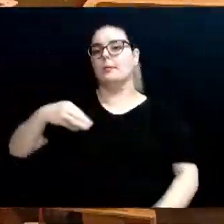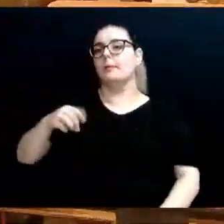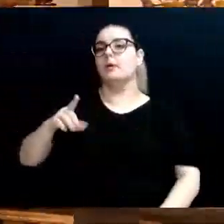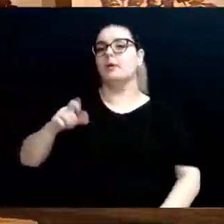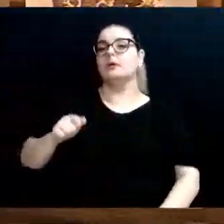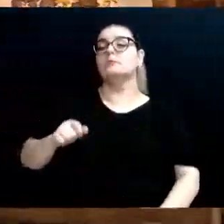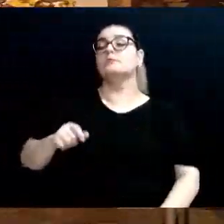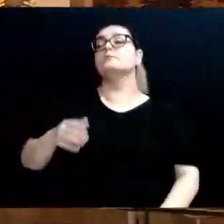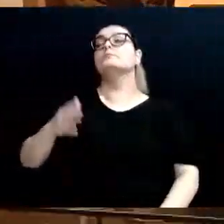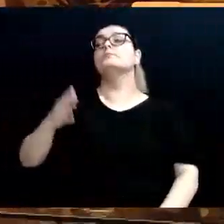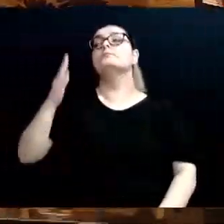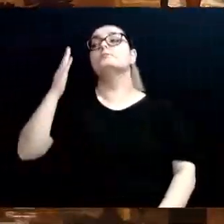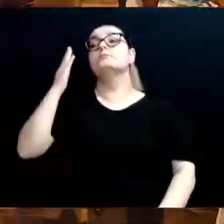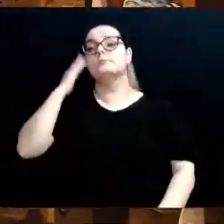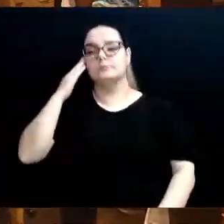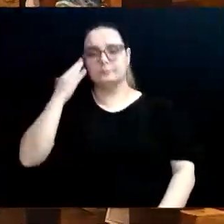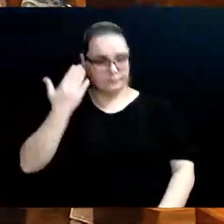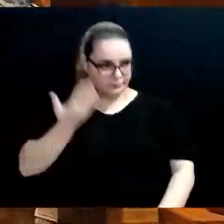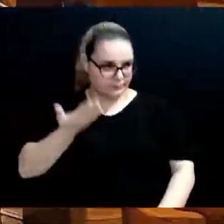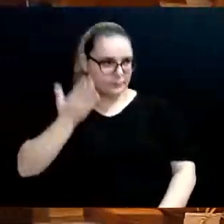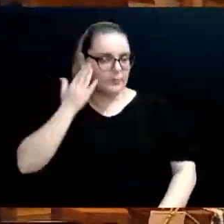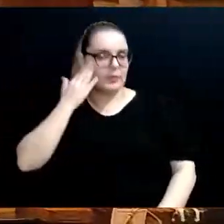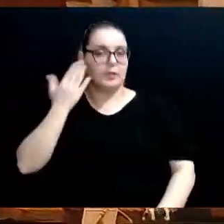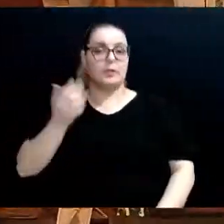mesmo cliente que compra moda.